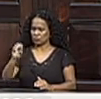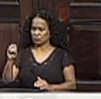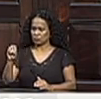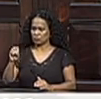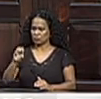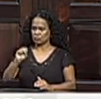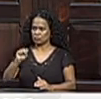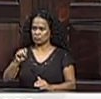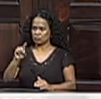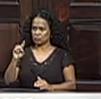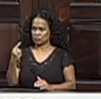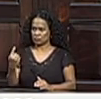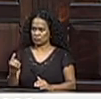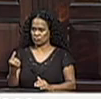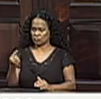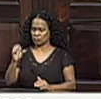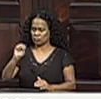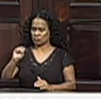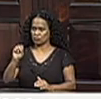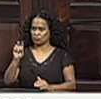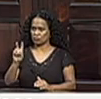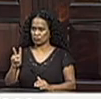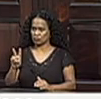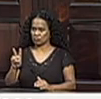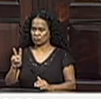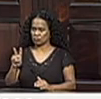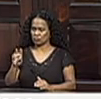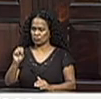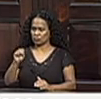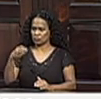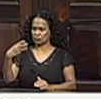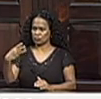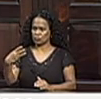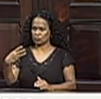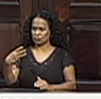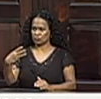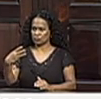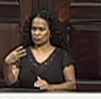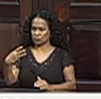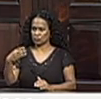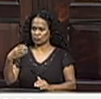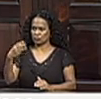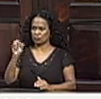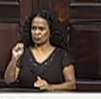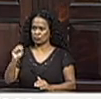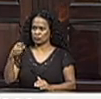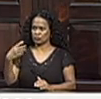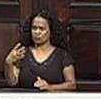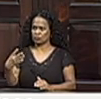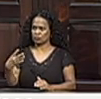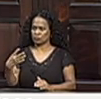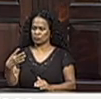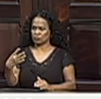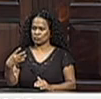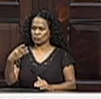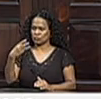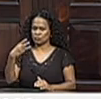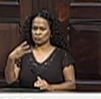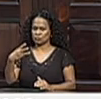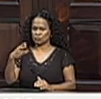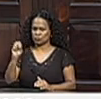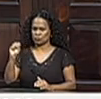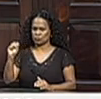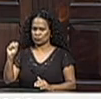80, 81, 82, 83, 84,